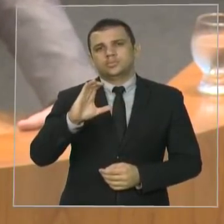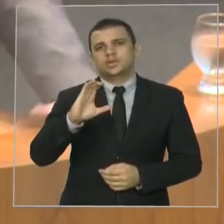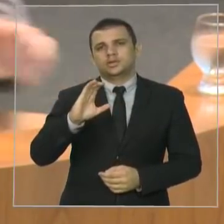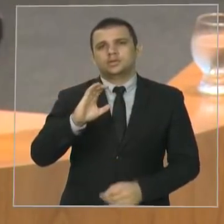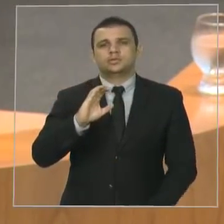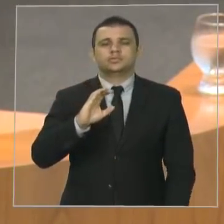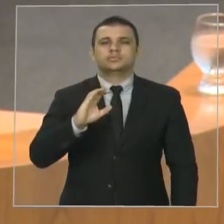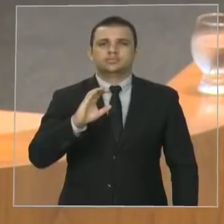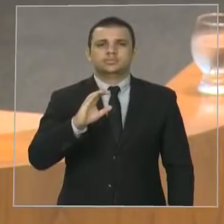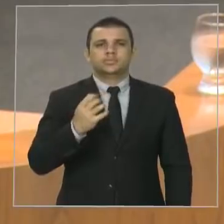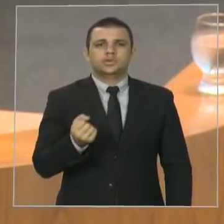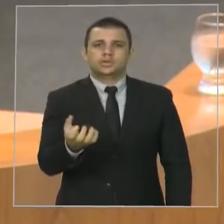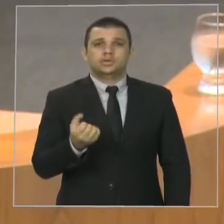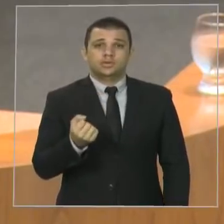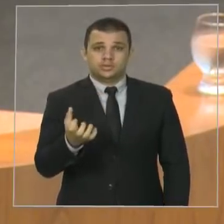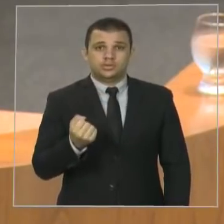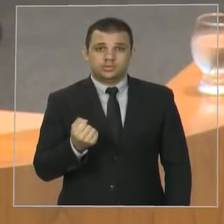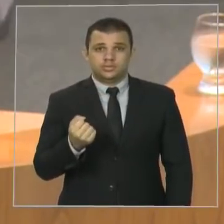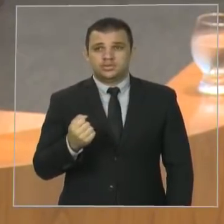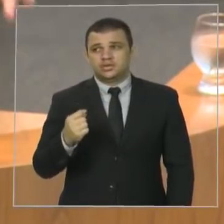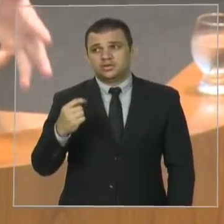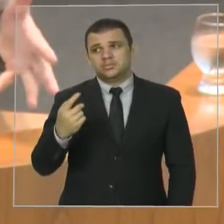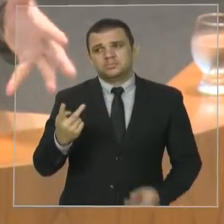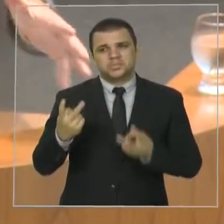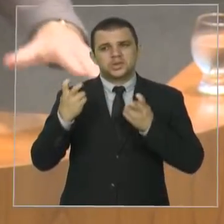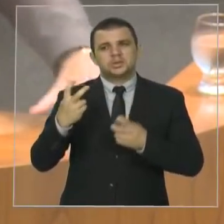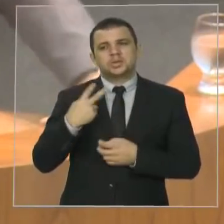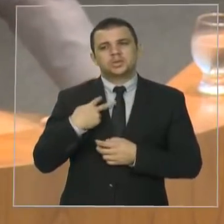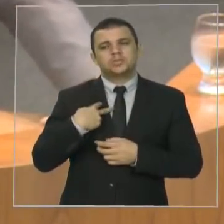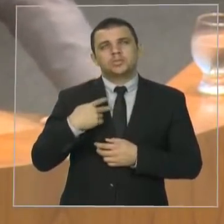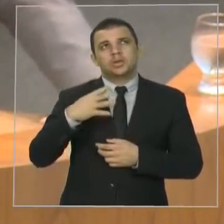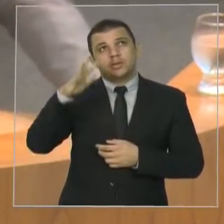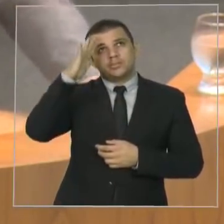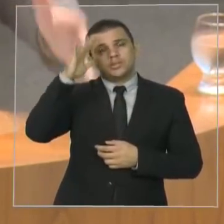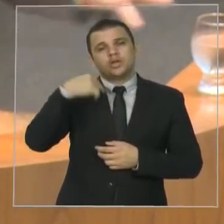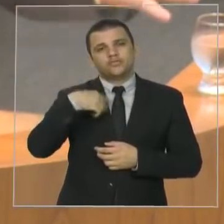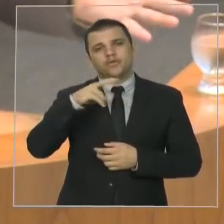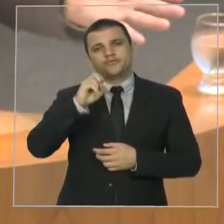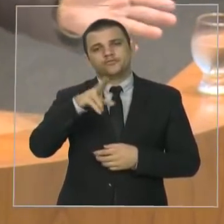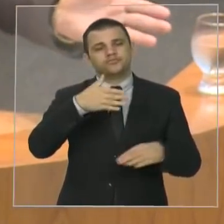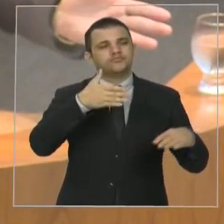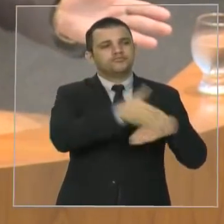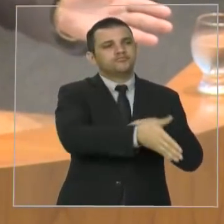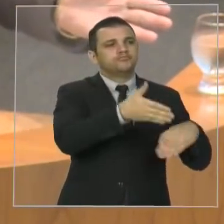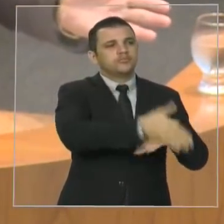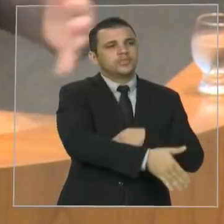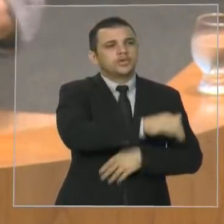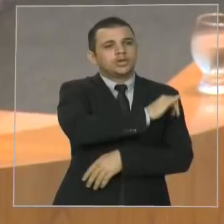Isto é uma decisão gravíssima, uma irresponsabilidade do presidente da República.